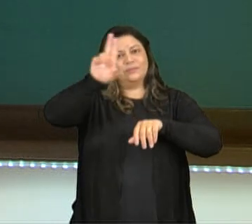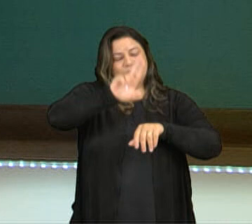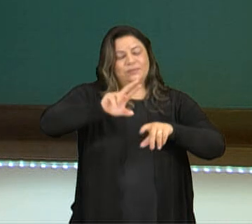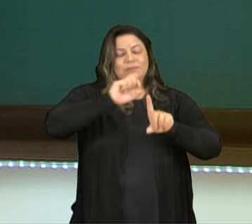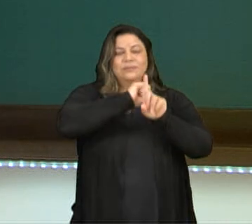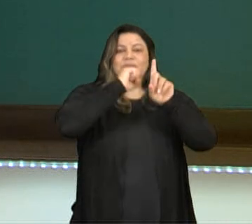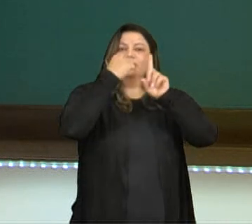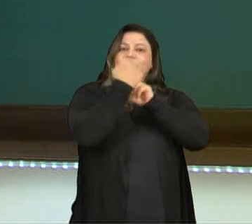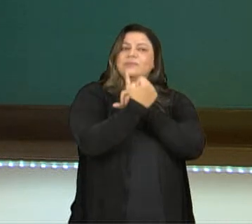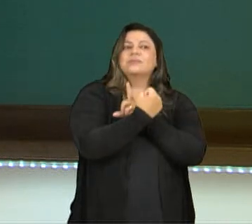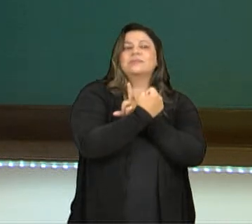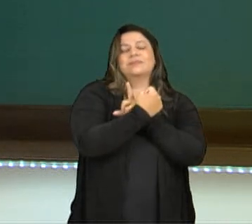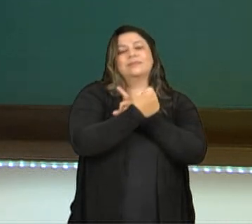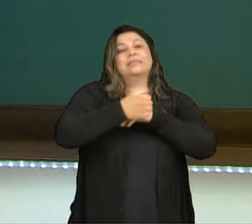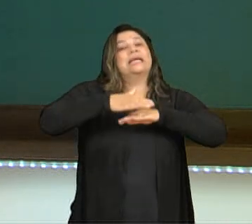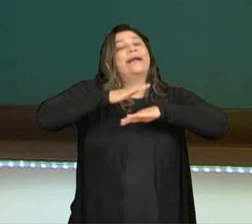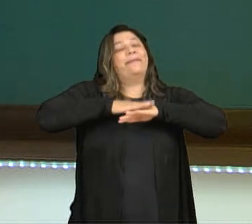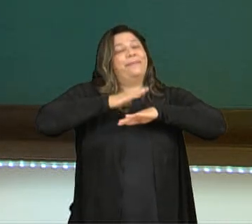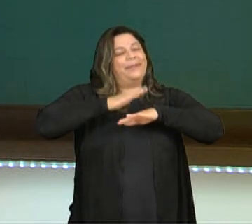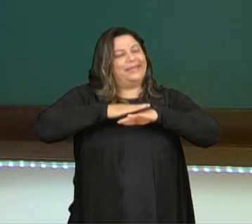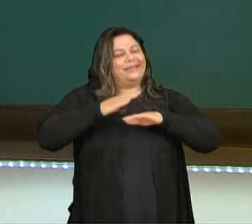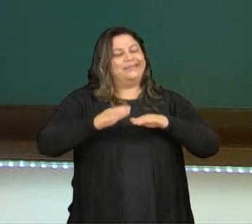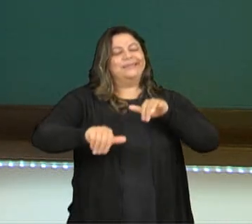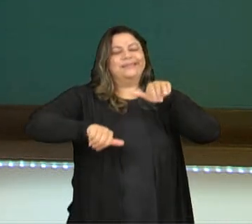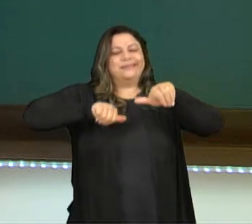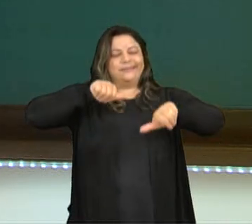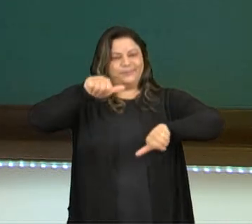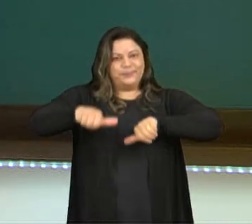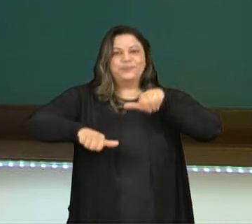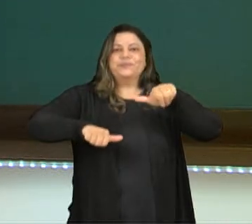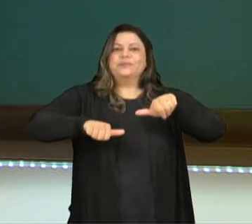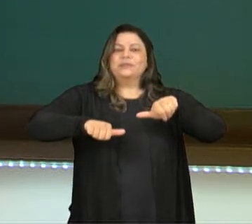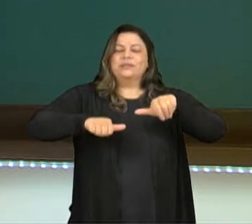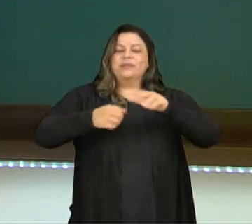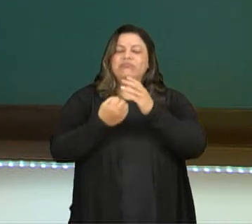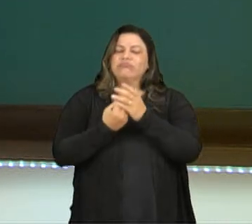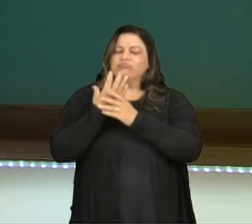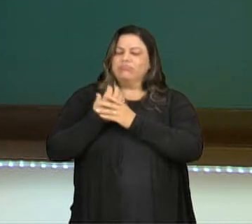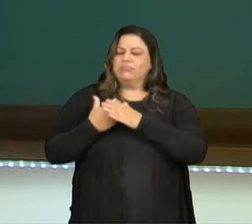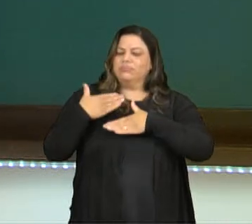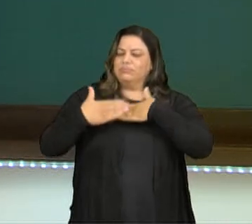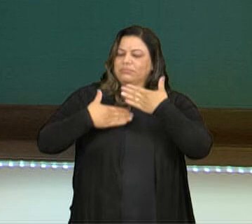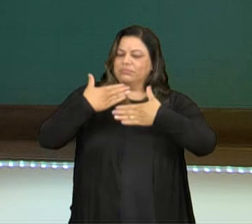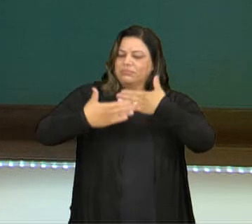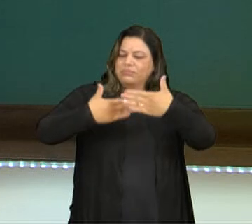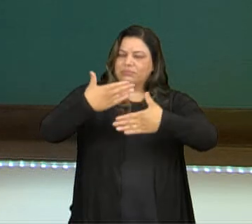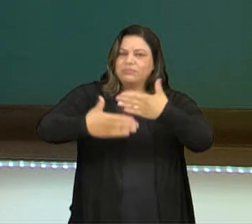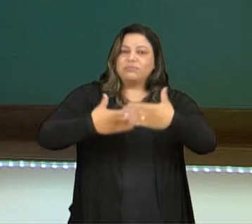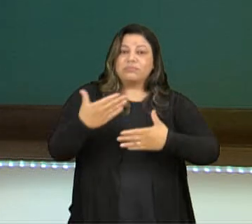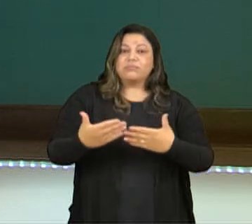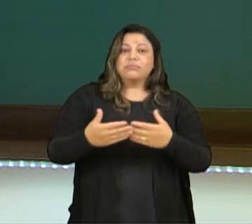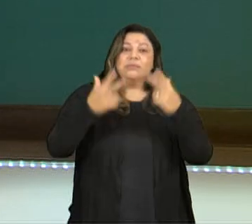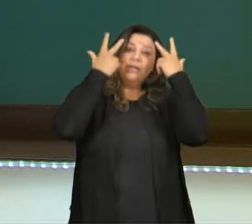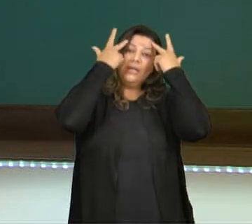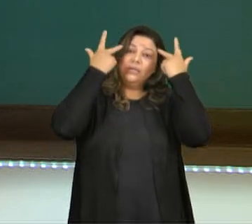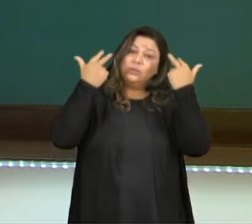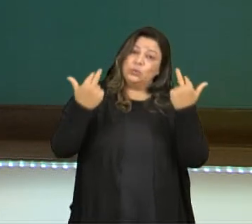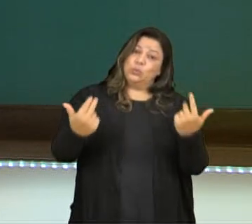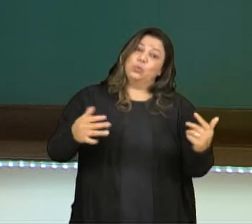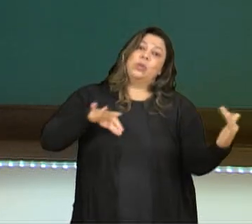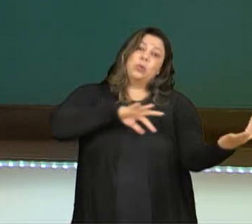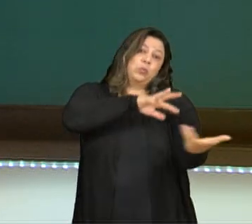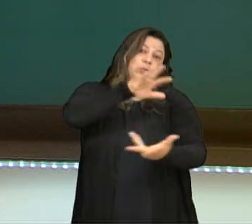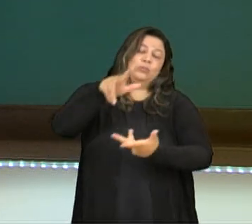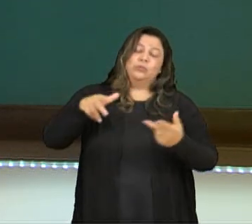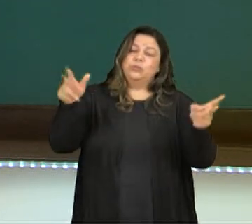sociedade. É mais uma fonte renovável, porque se eu tenho sempre o vento, e ele é uma característica natural do planeta, eu vou ter